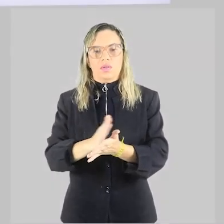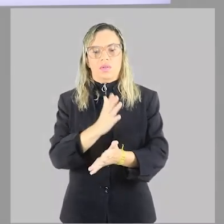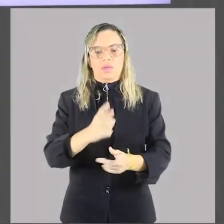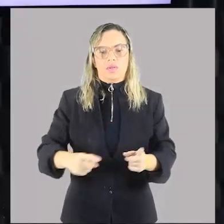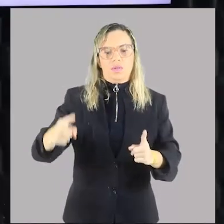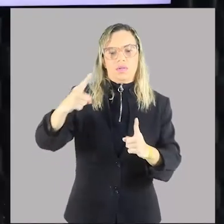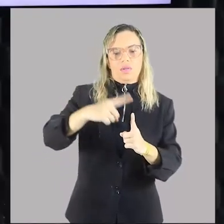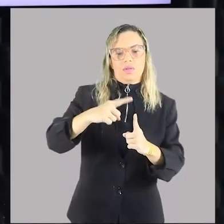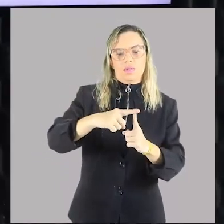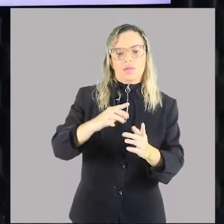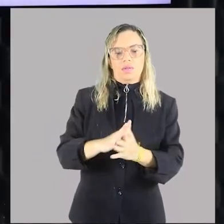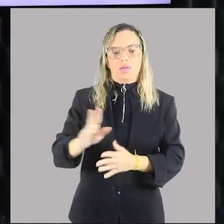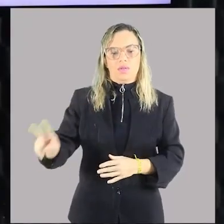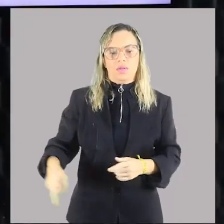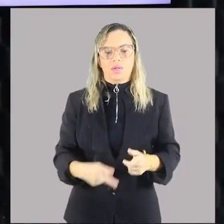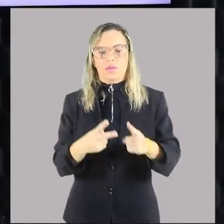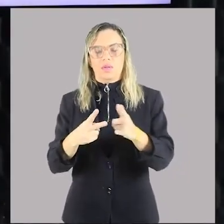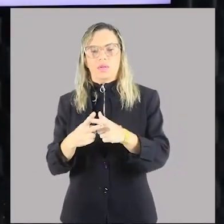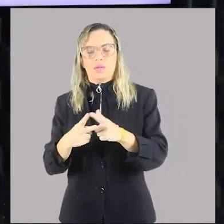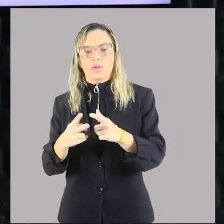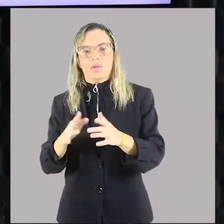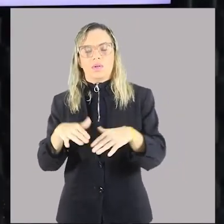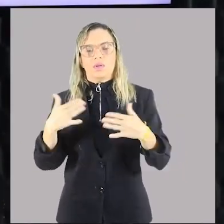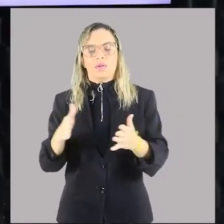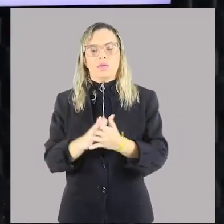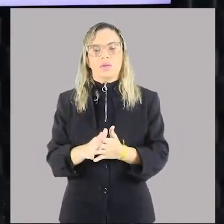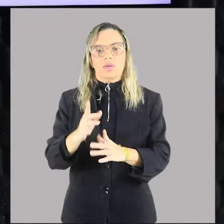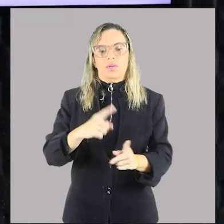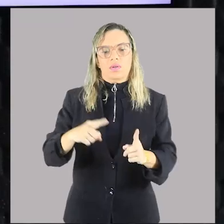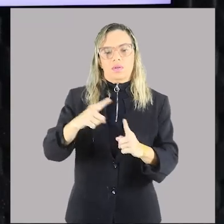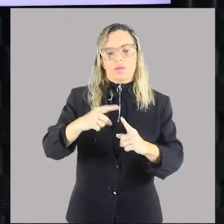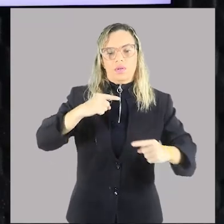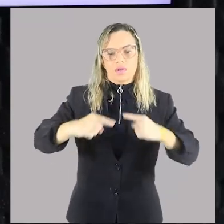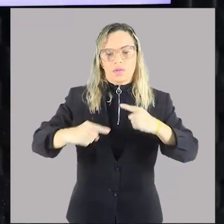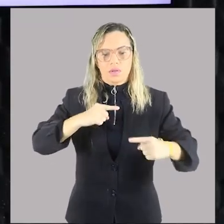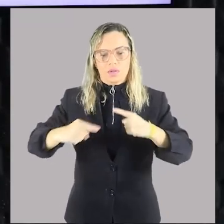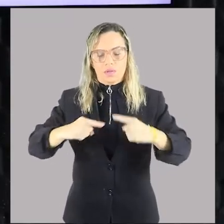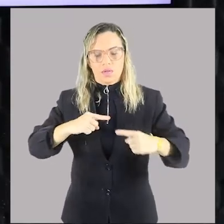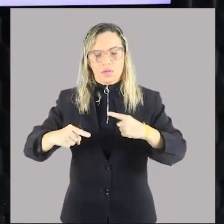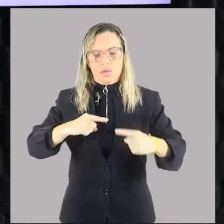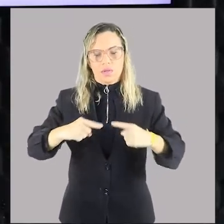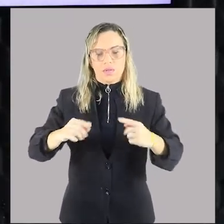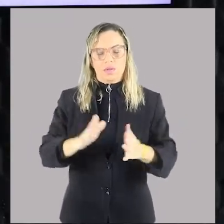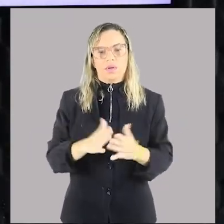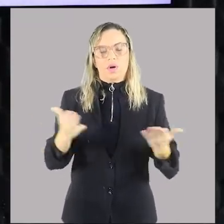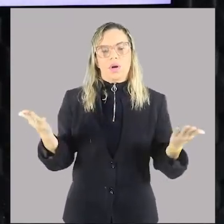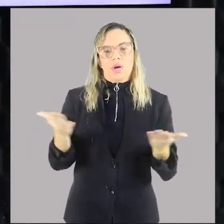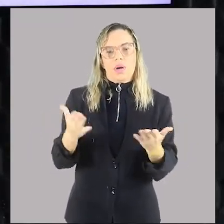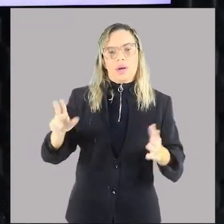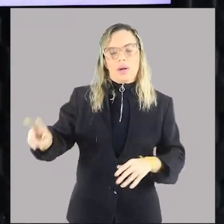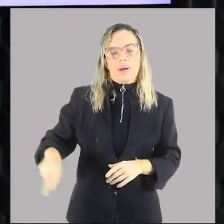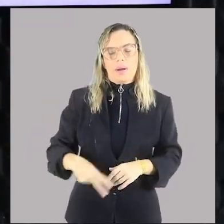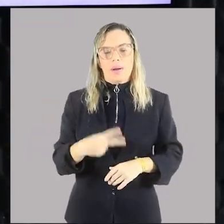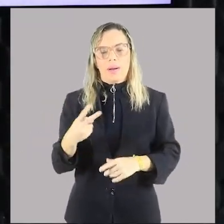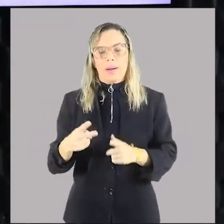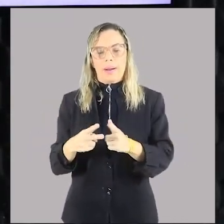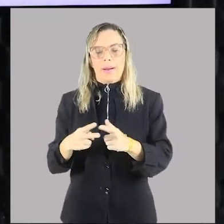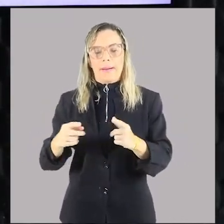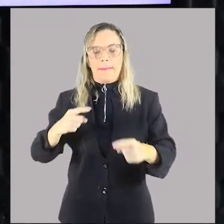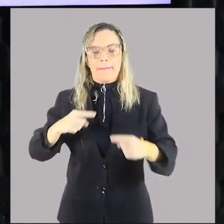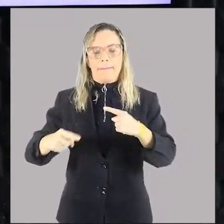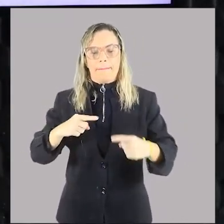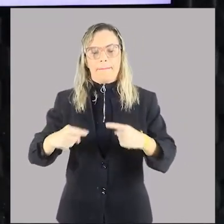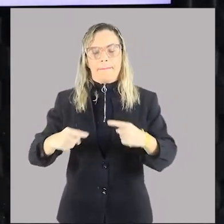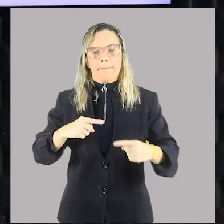descentralização. O primeiro tipo de descentralização é a descentralização política. Existem dois tipos que nós vamos trabalhar agora. A descentralização